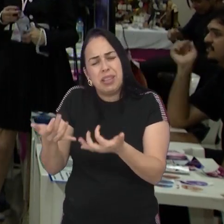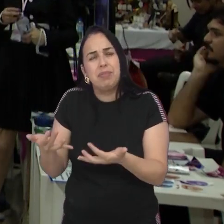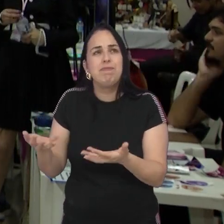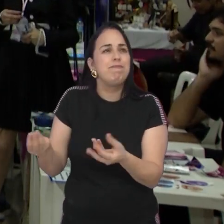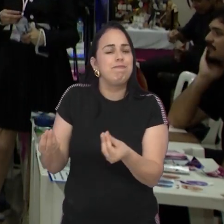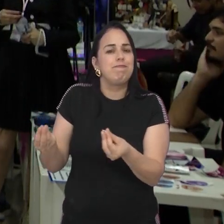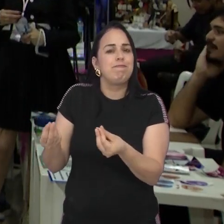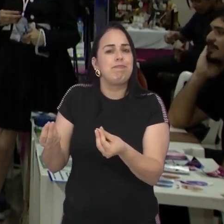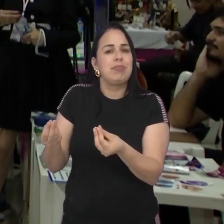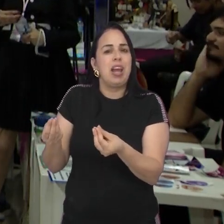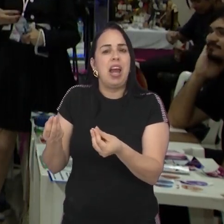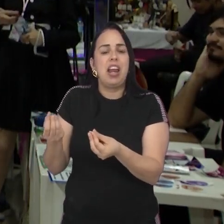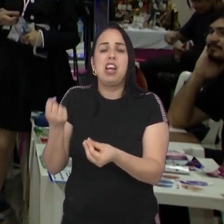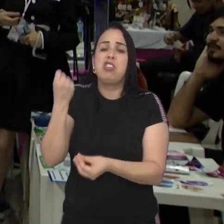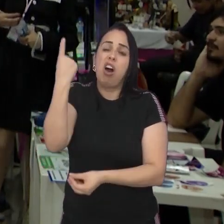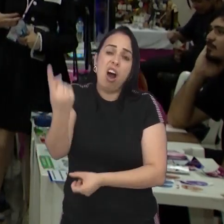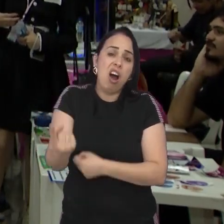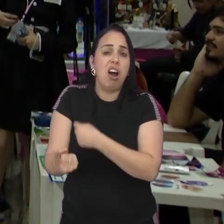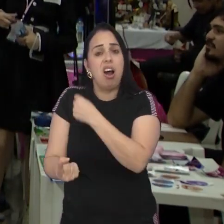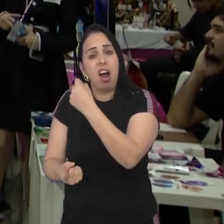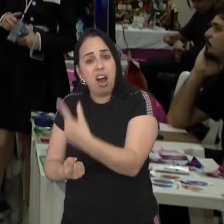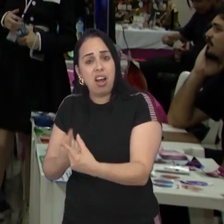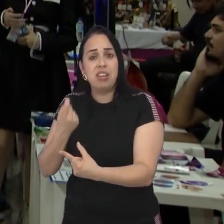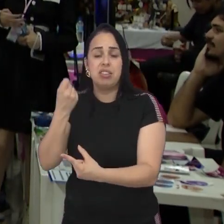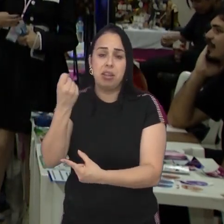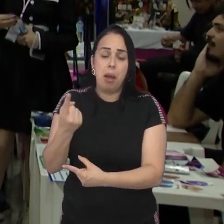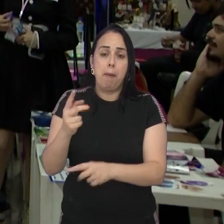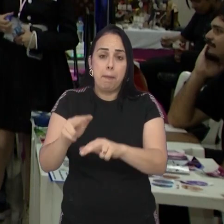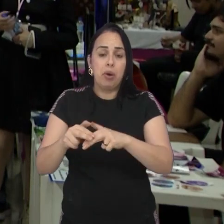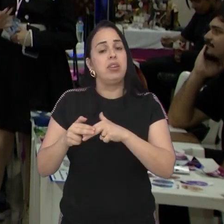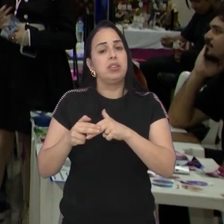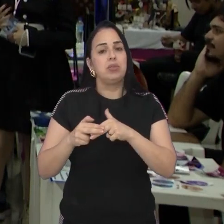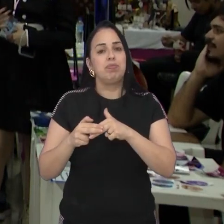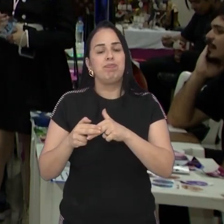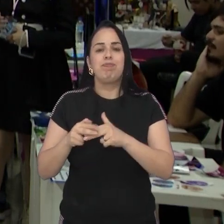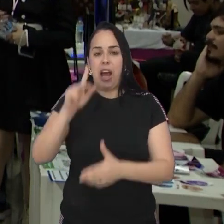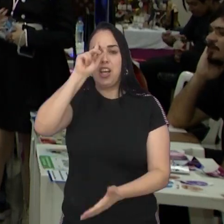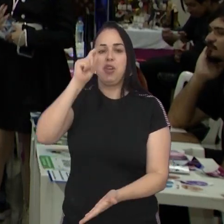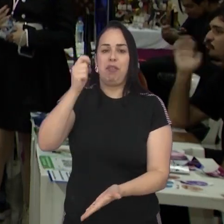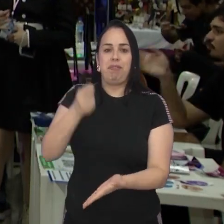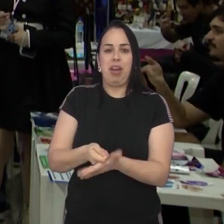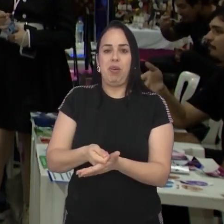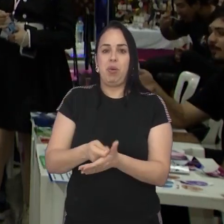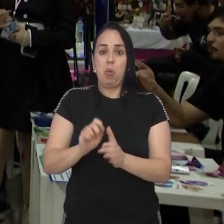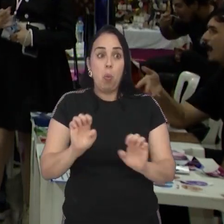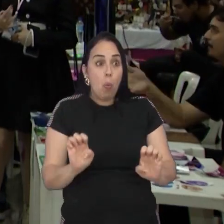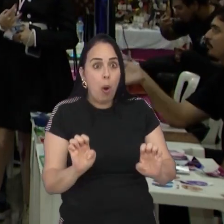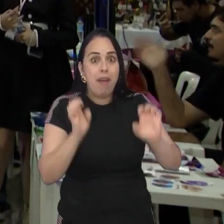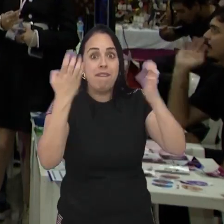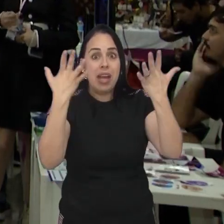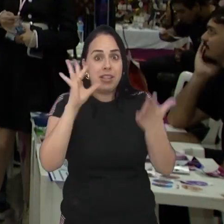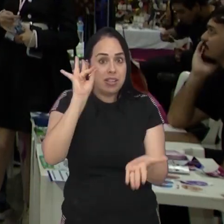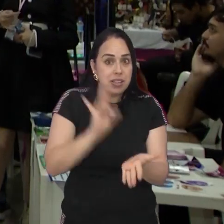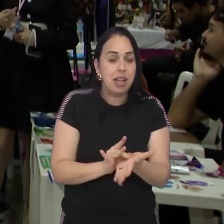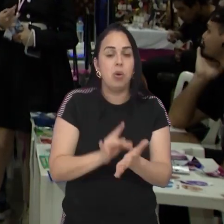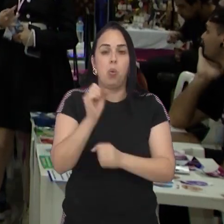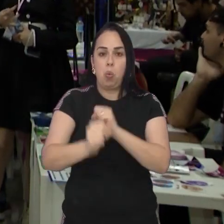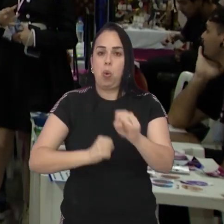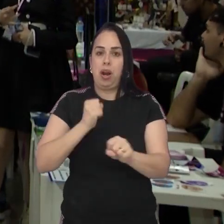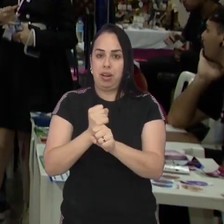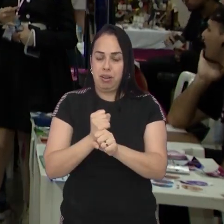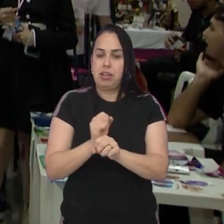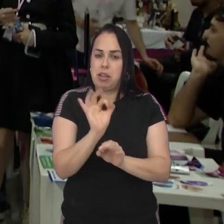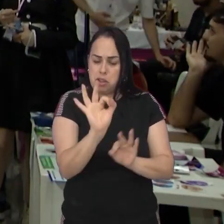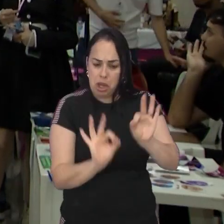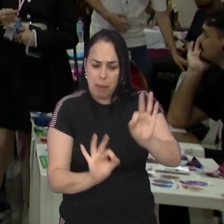falar, consecutivos, né? Um atrás do outro. Então foi daí que a gente sentiu essa necessidade de ter mais eventos. Ano que vem a